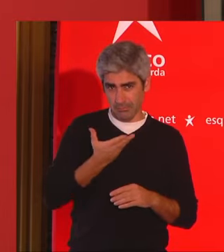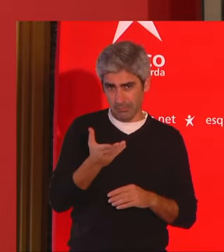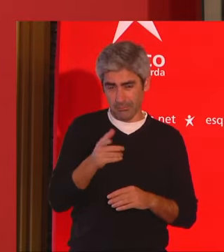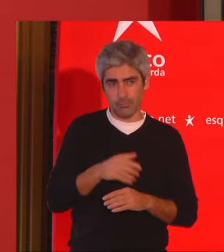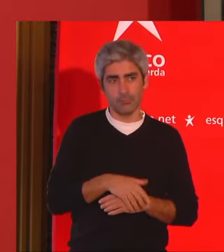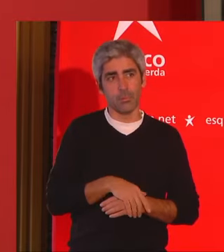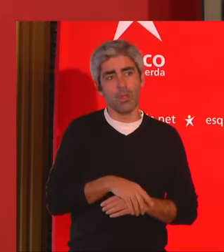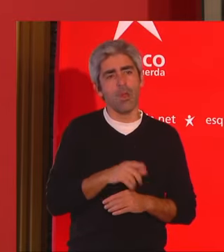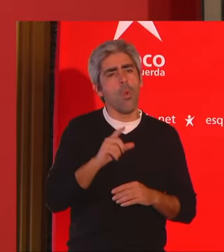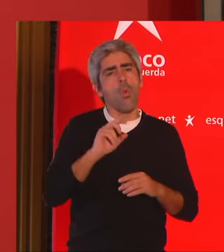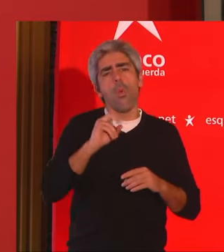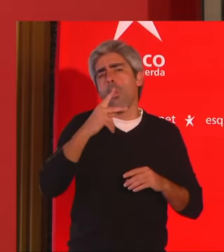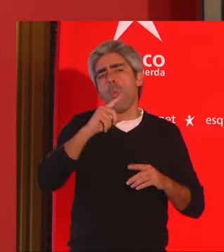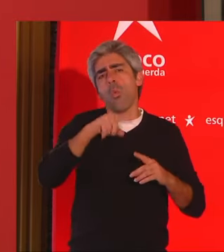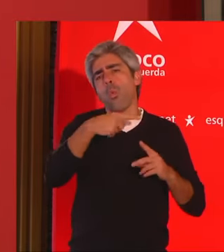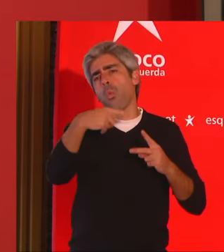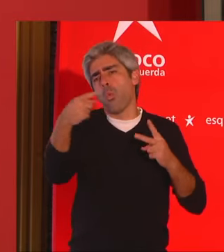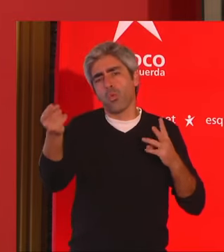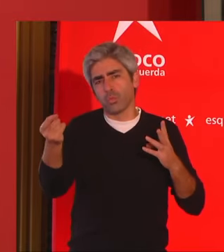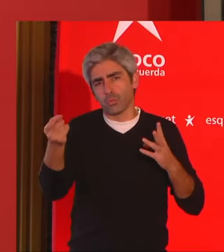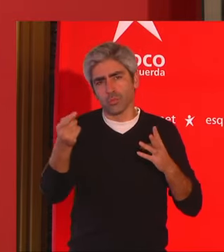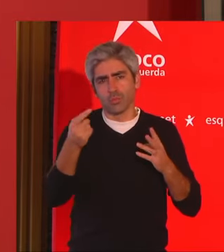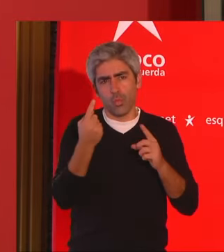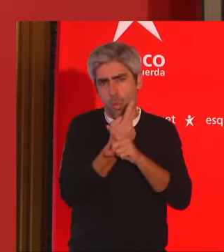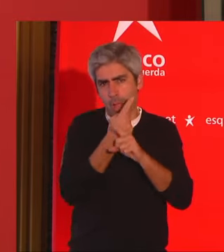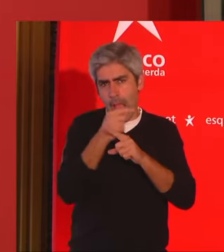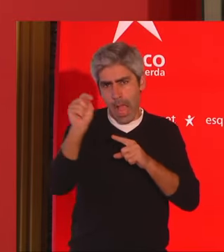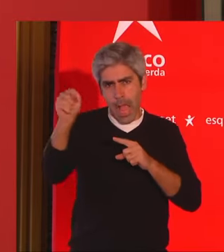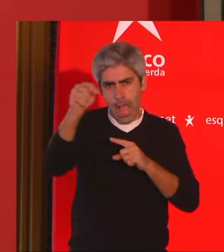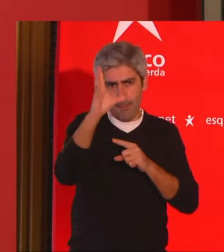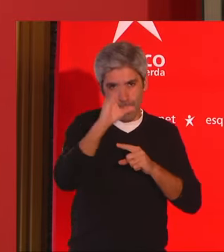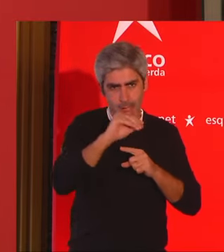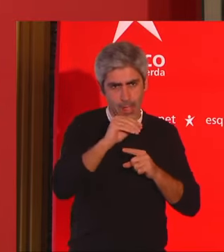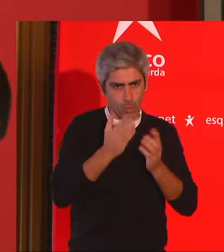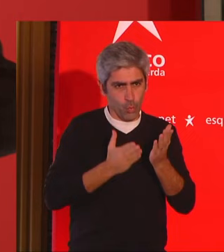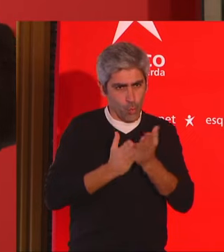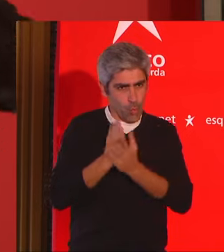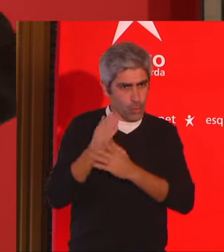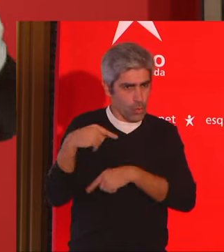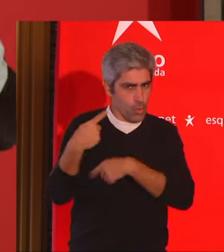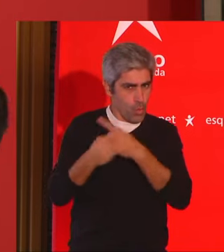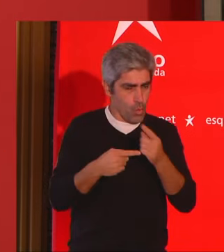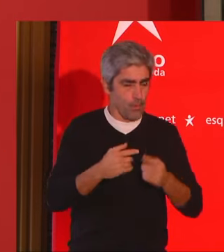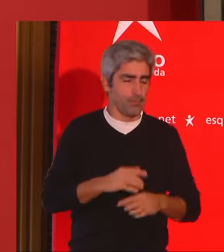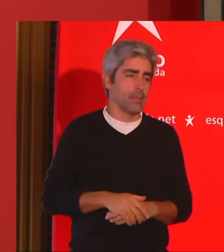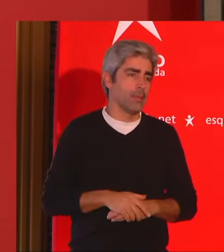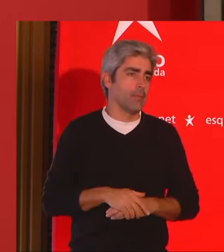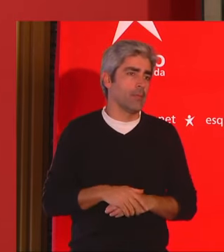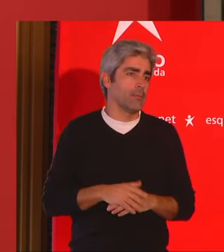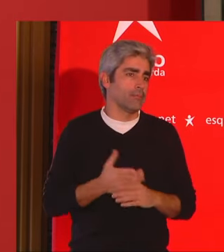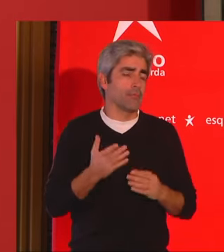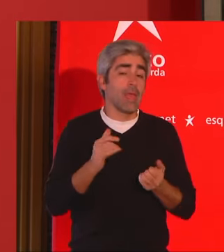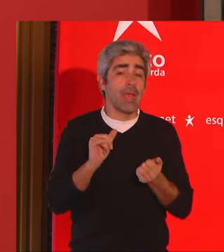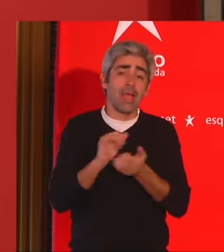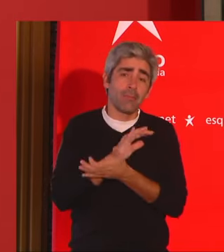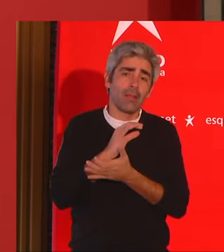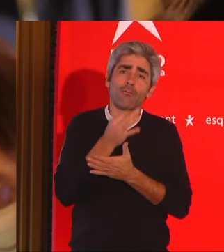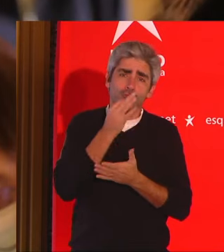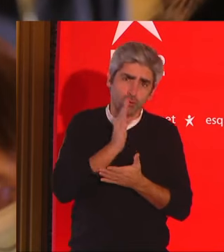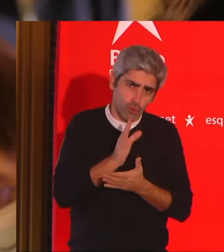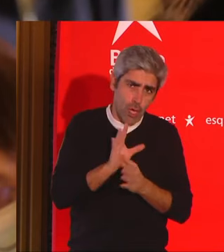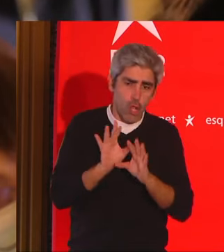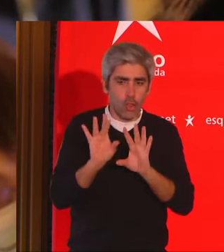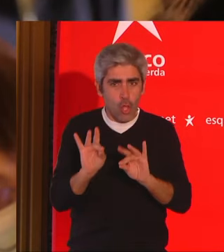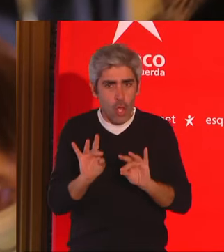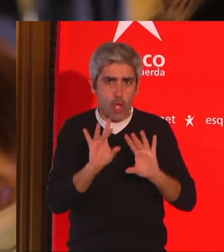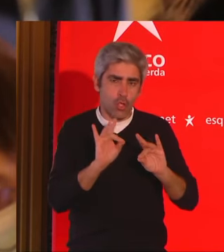diz muitas outras coisas que estão por aí a passar-se, continuam a passar-se, não obstante a imprensa ter falado e